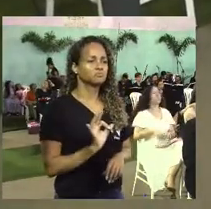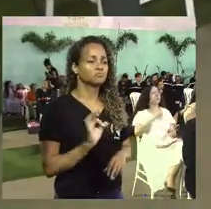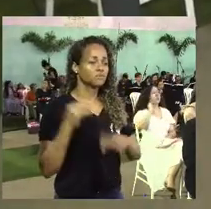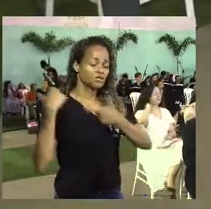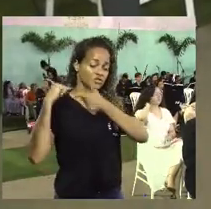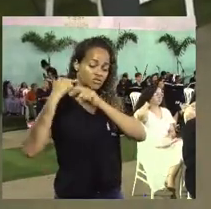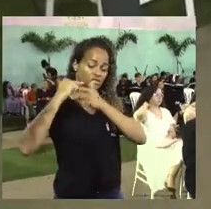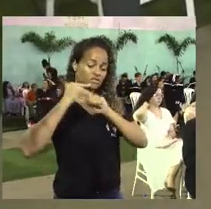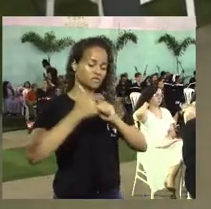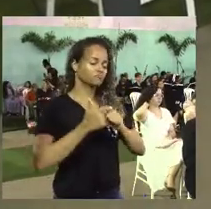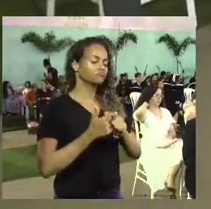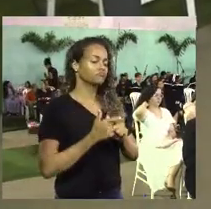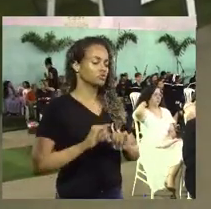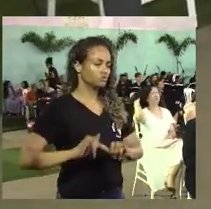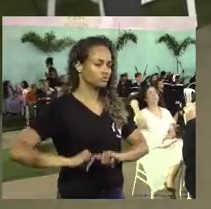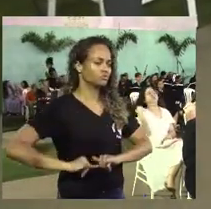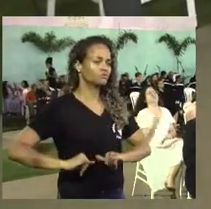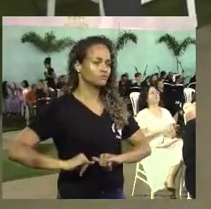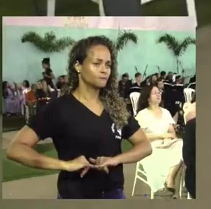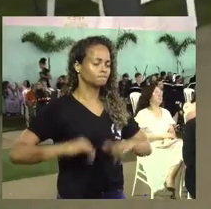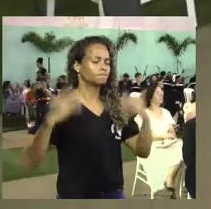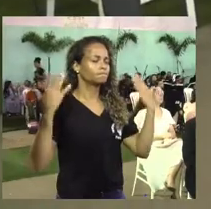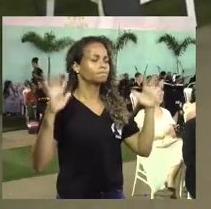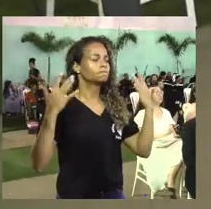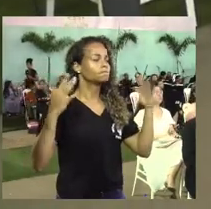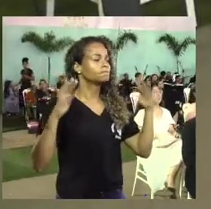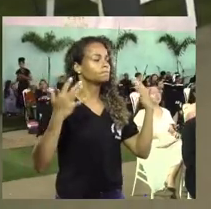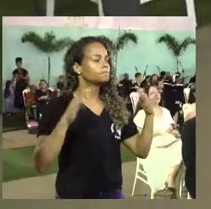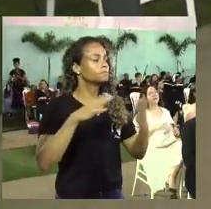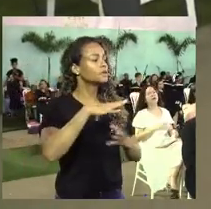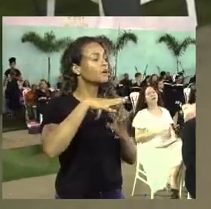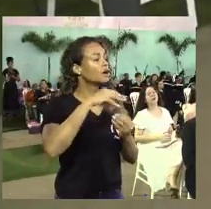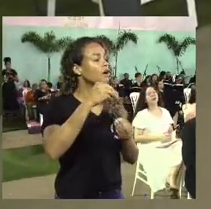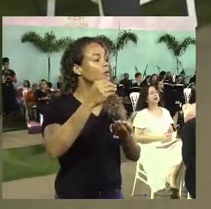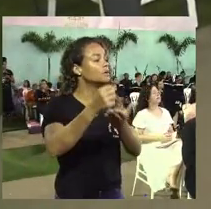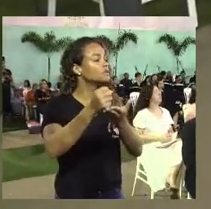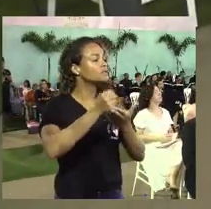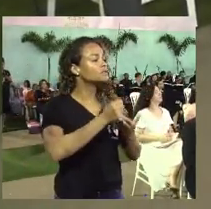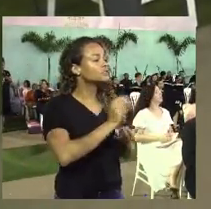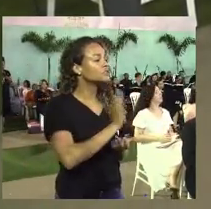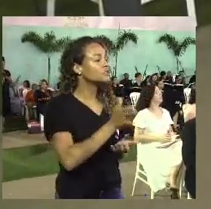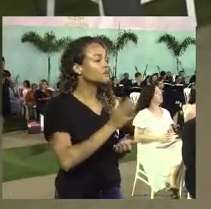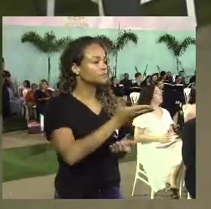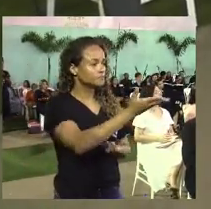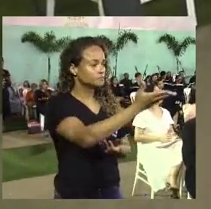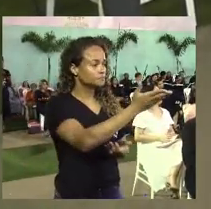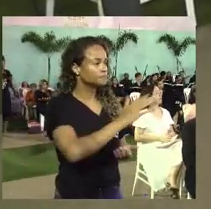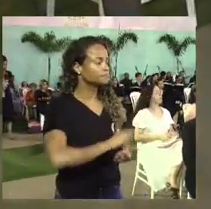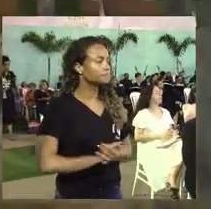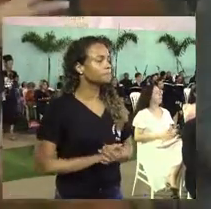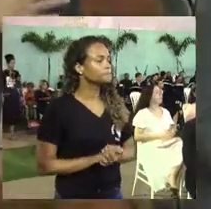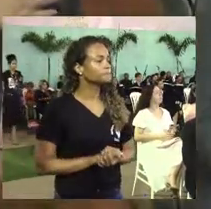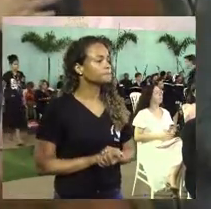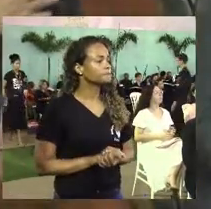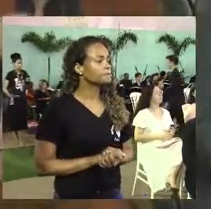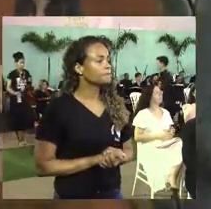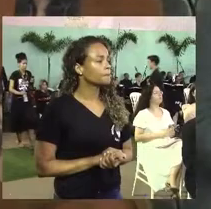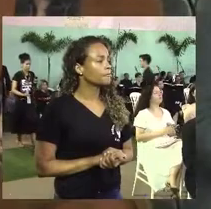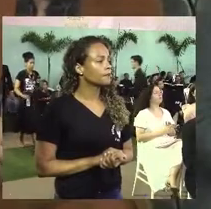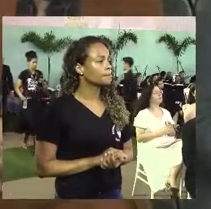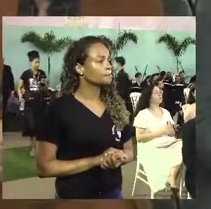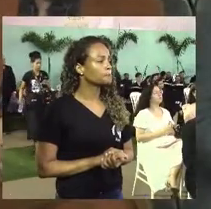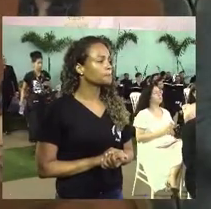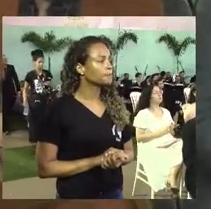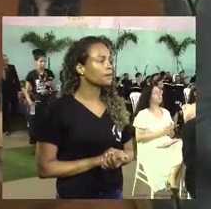geração pereceu vamos aplaudia almas que estão chegando pode colocar sentadinha essa aba Traz ele para cá que ele já quer Jesus